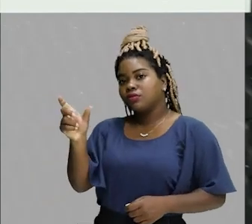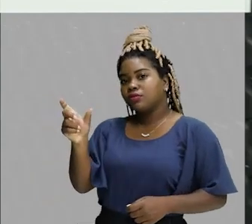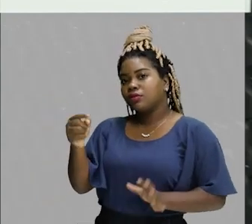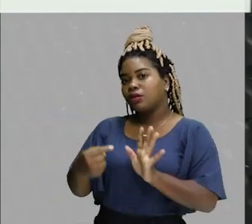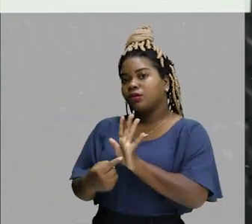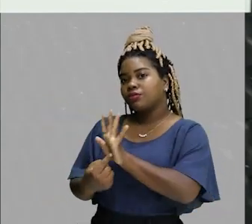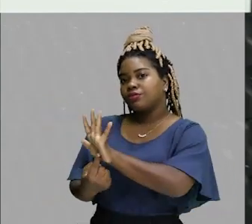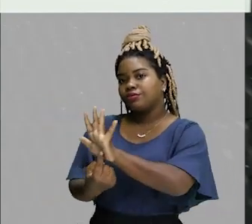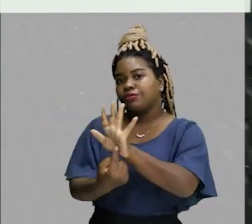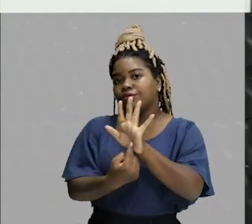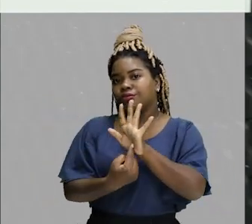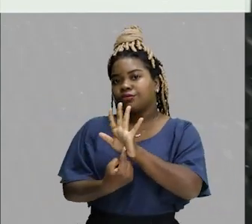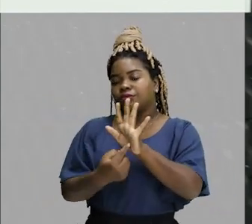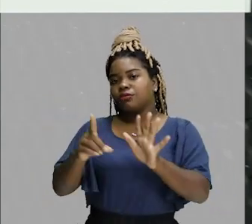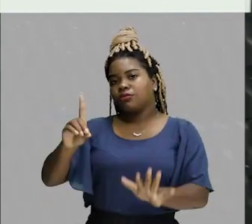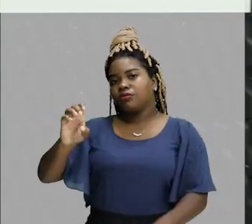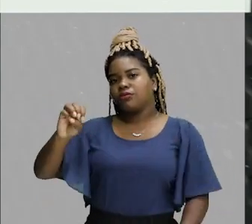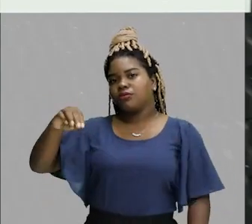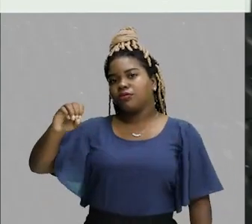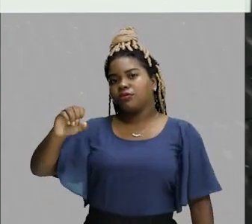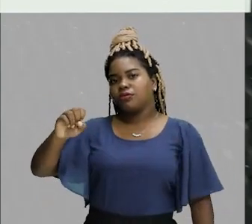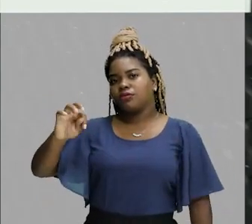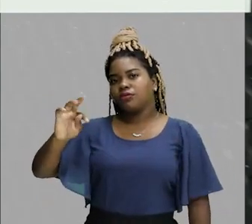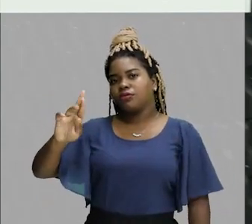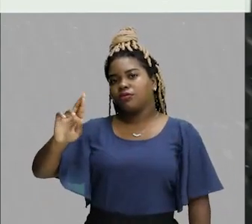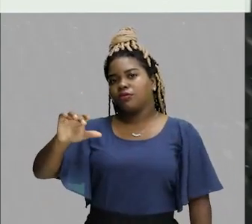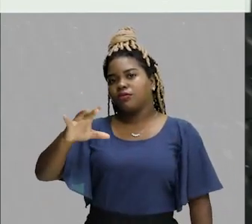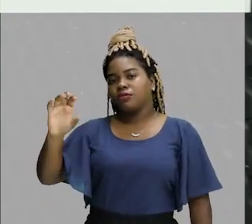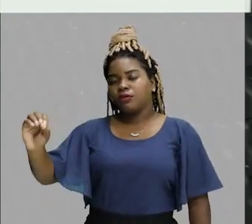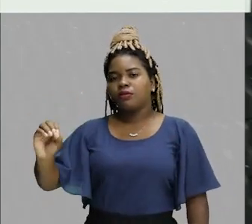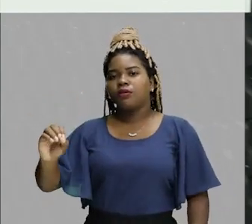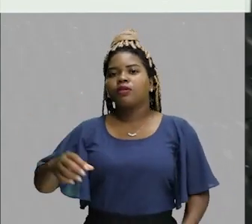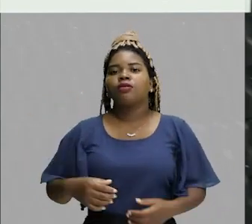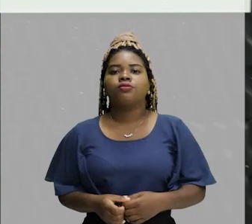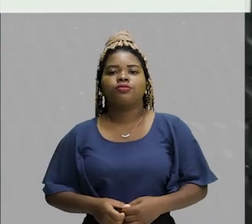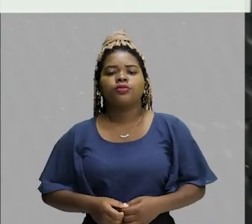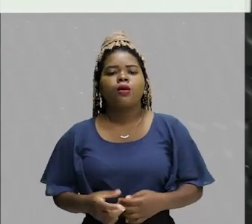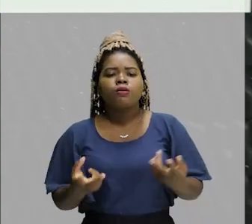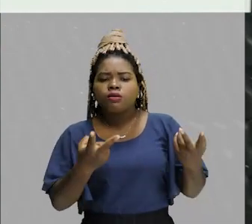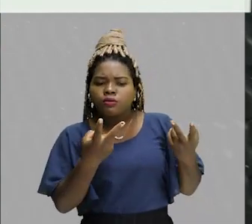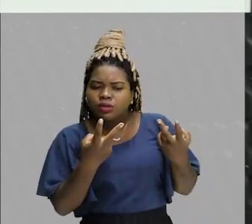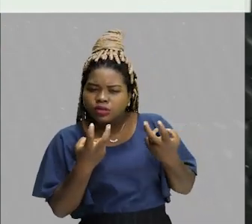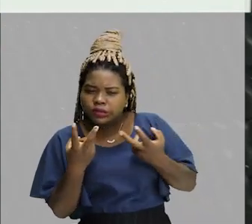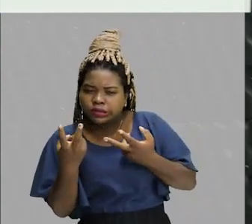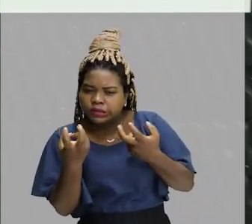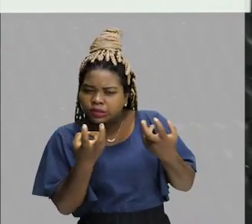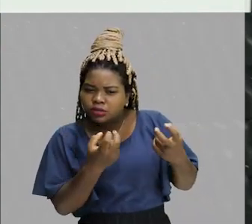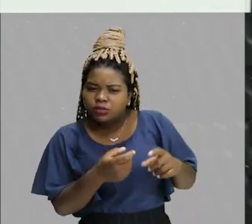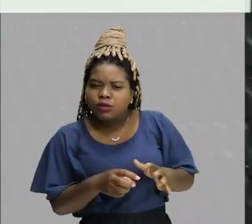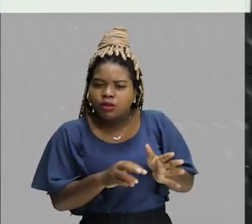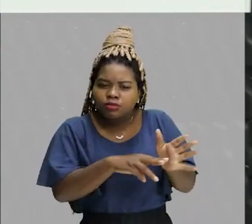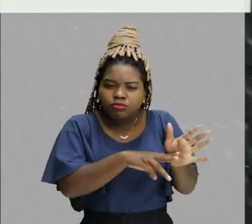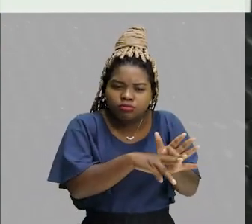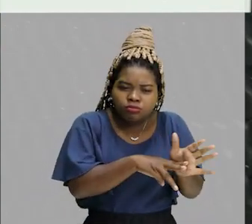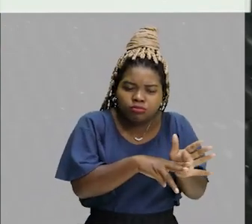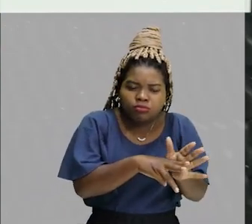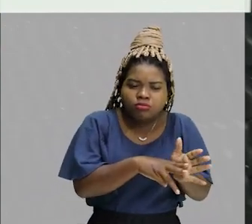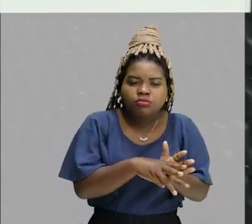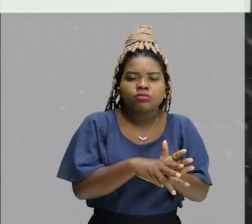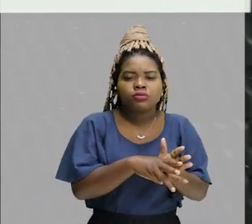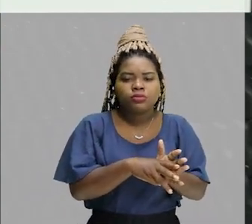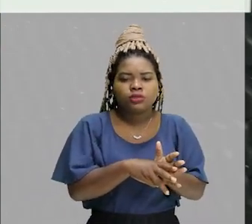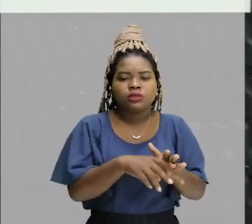demonstração. Então, geralmente, você percebe que o método dedutivo ele está preocupado